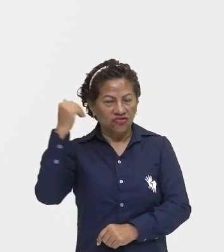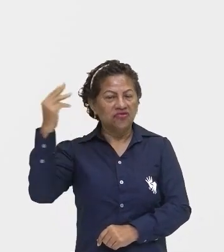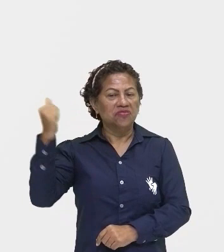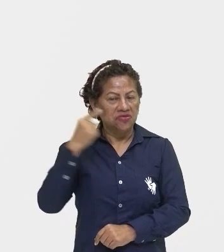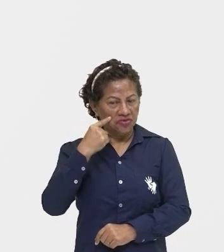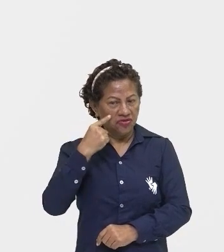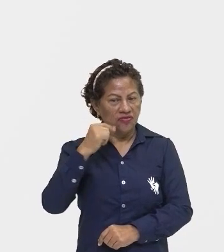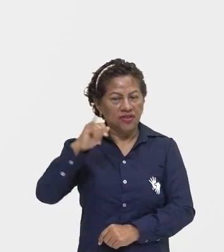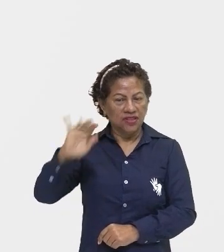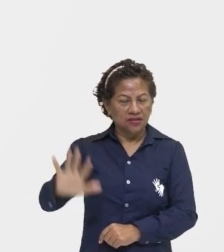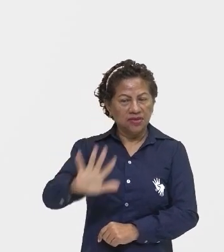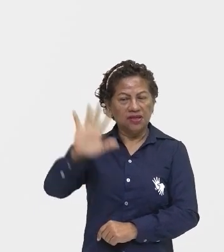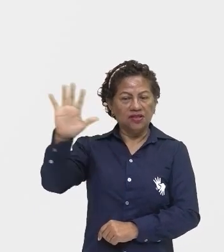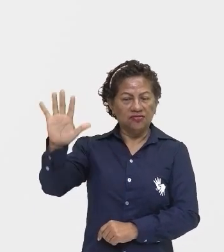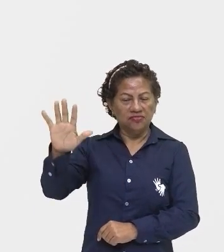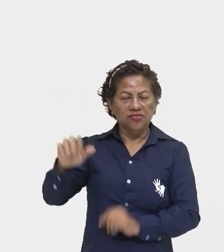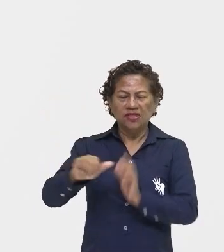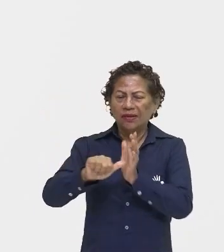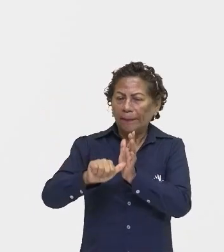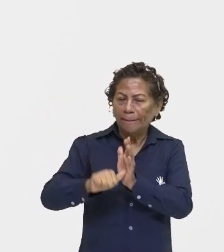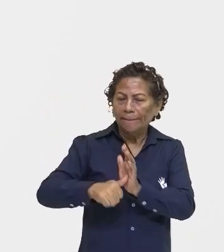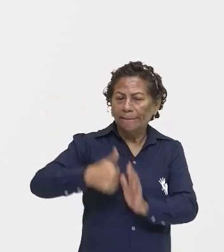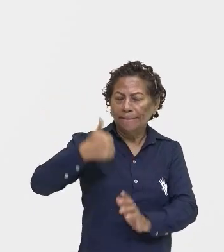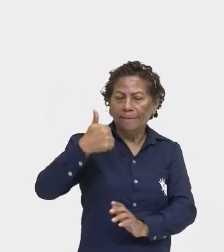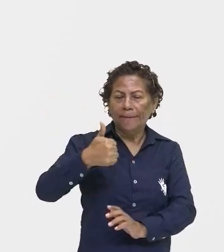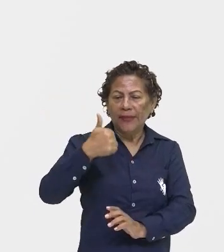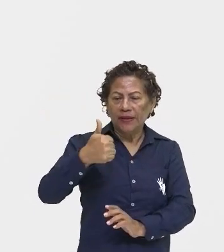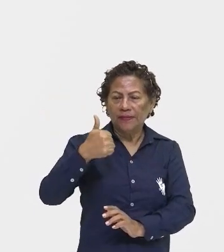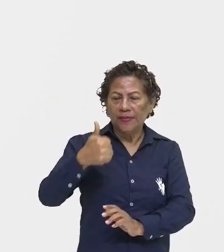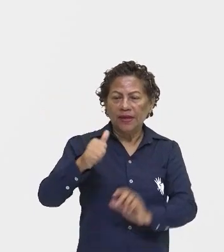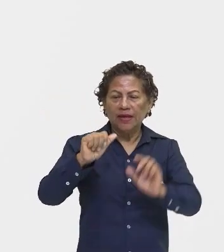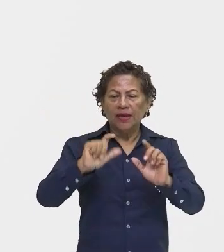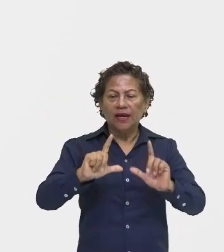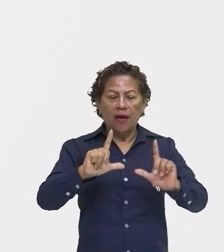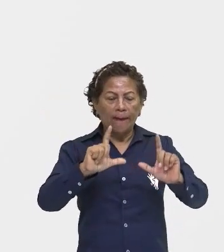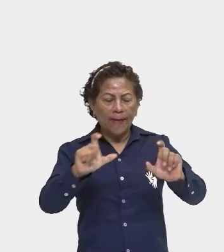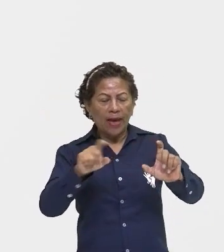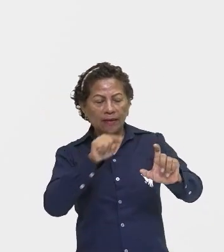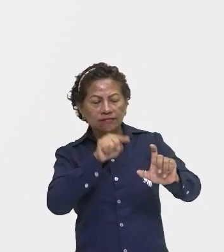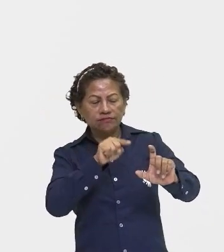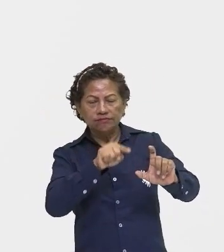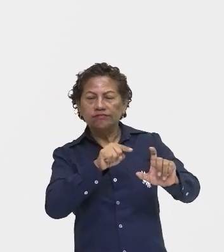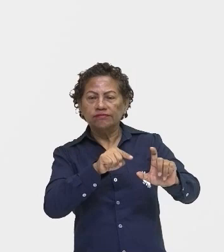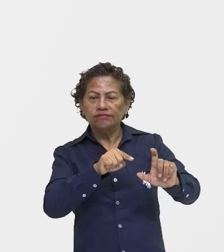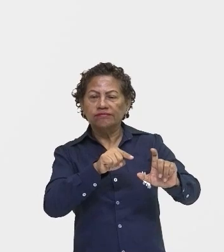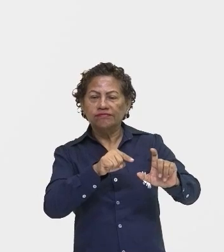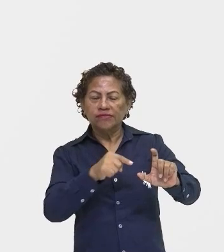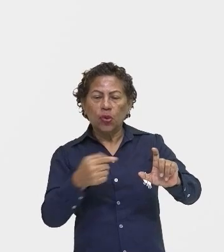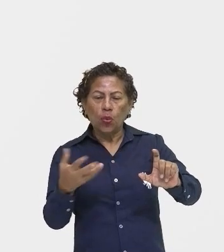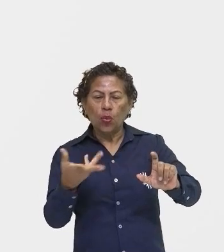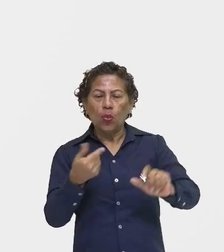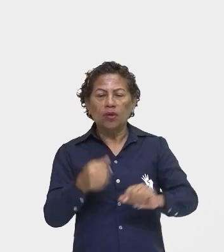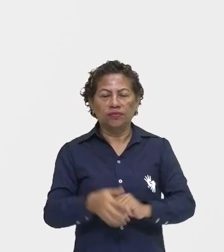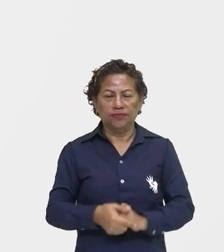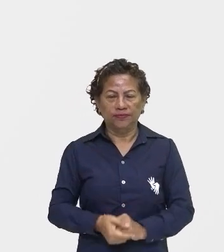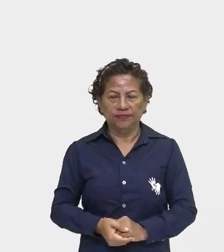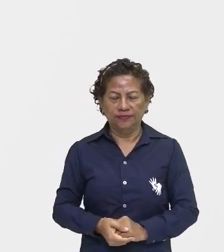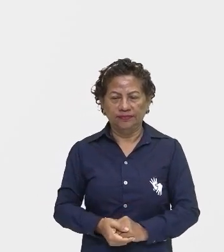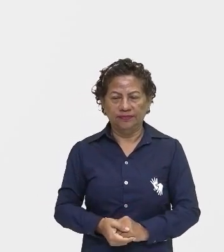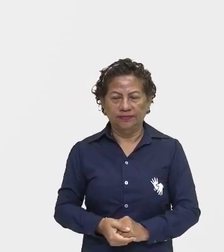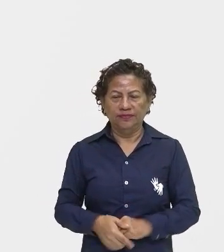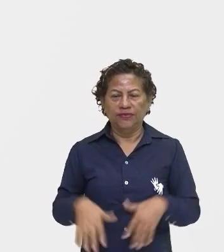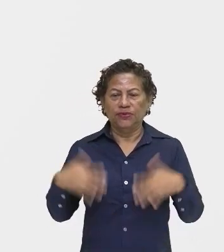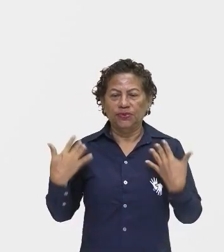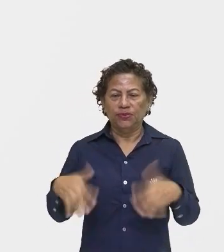aí é a da primeira fotografia reconhecida, de 1826. Olha só, 8 horas